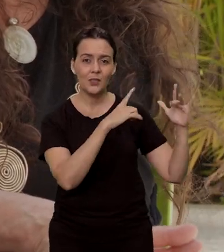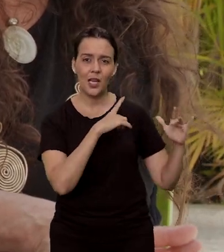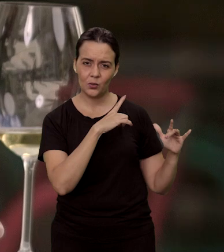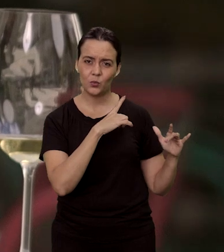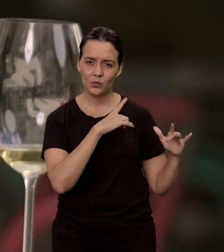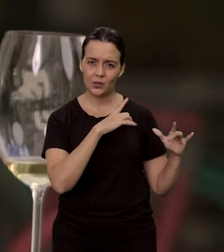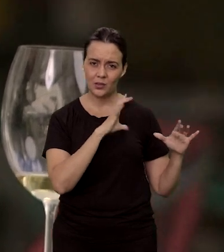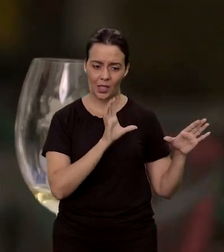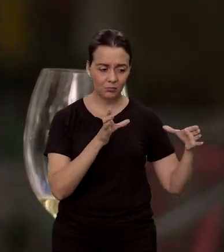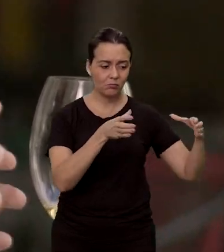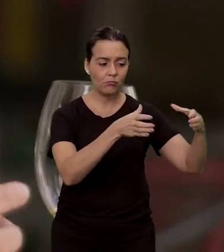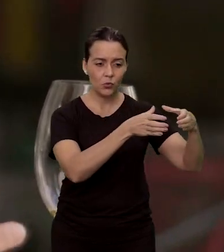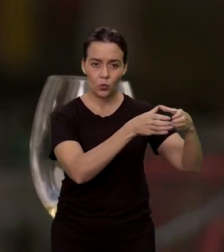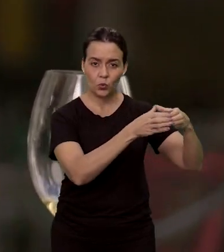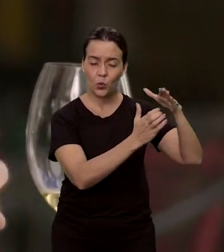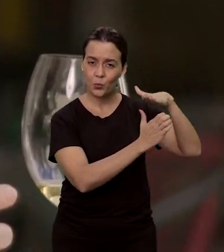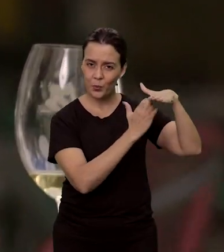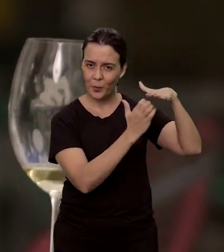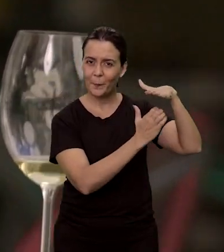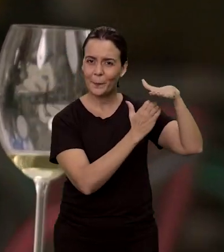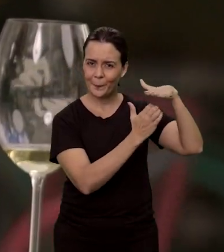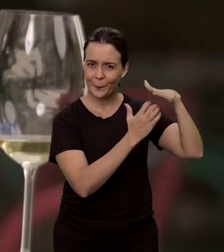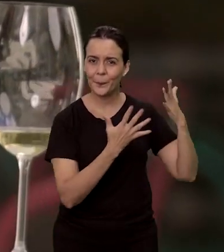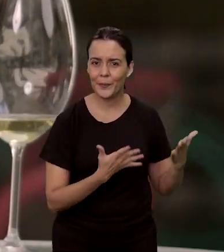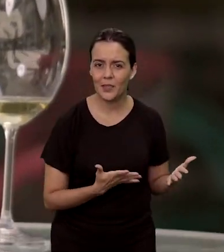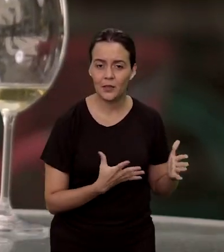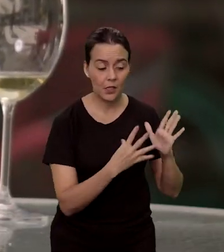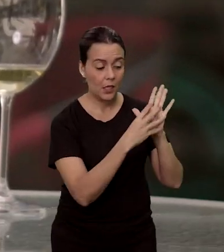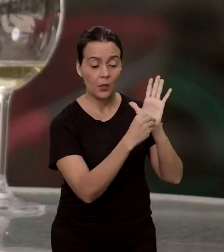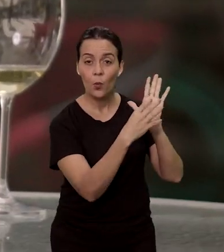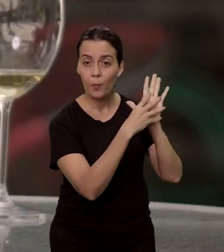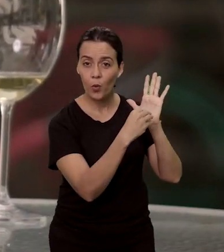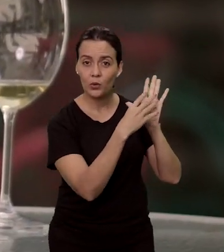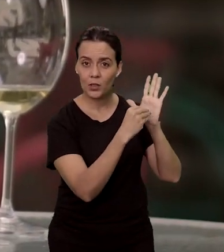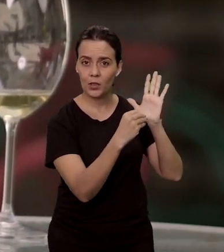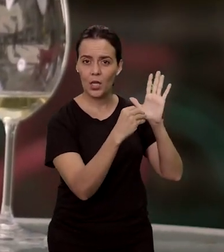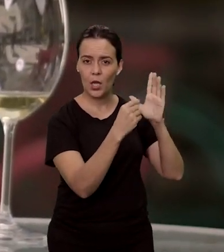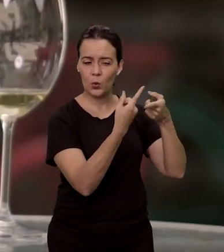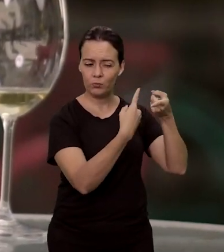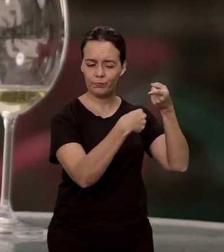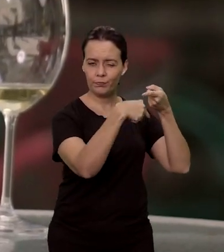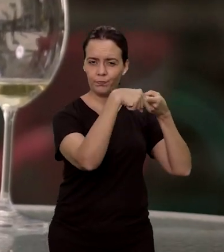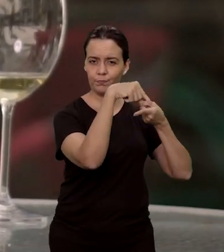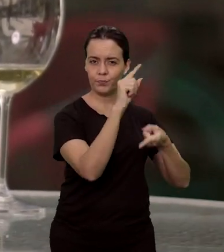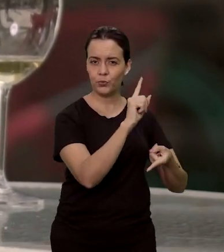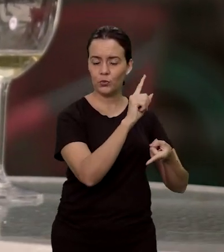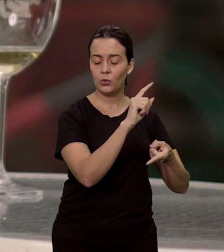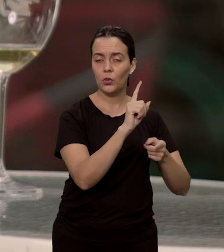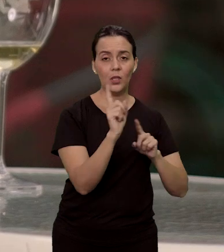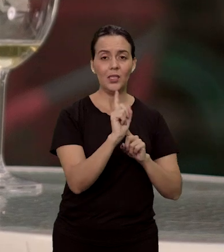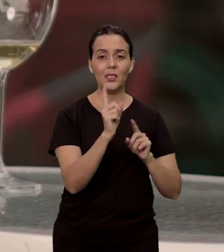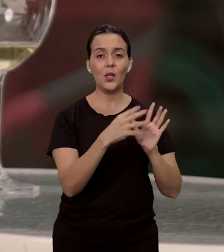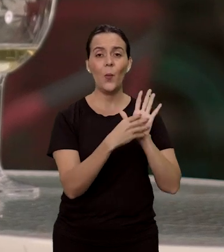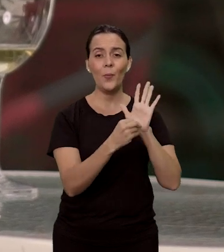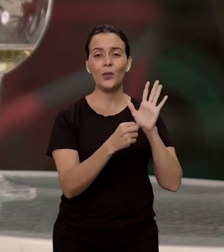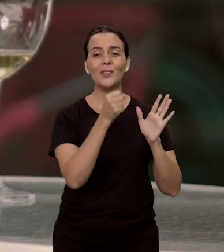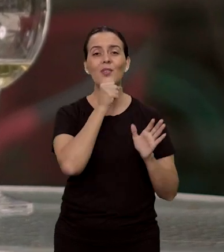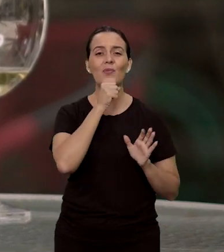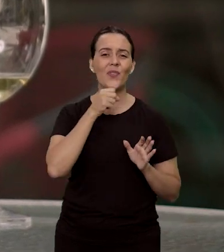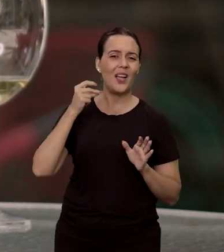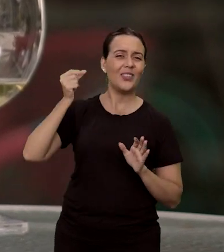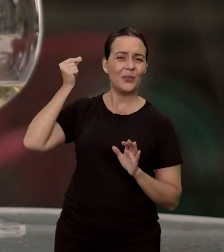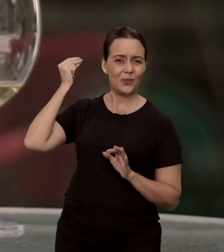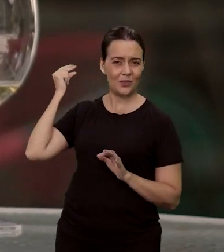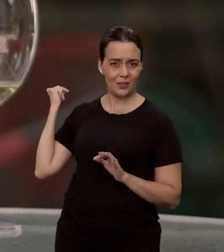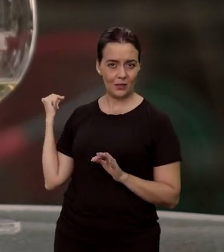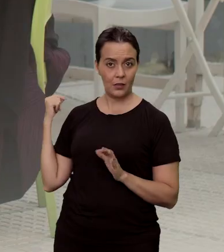que tem essa visão da anti-holding e do modelo transformador de organização de empresas. Elas têm hoje como se apoiar em